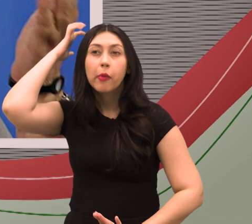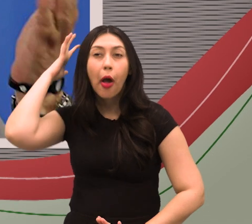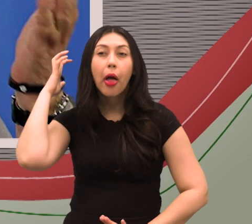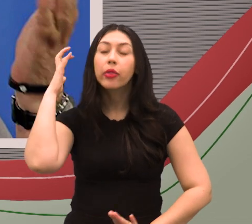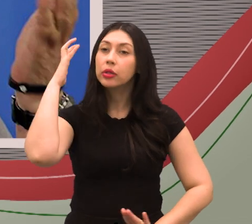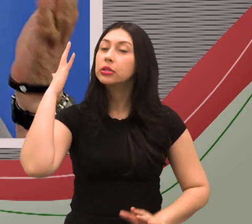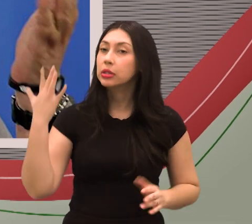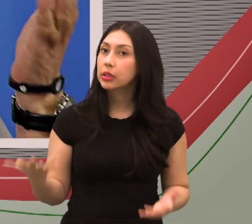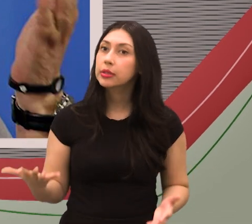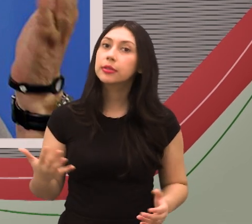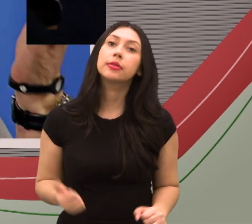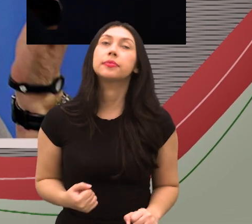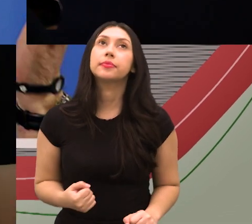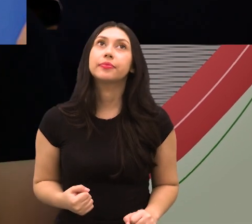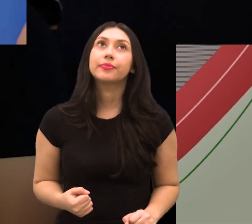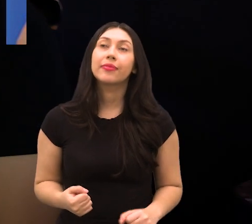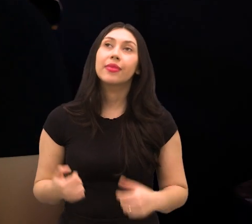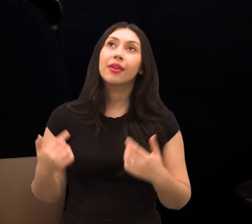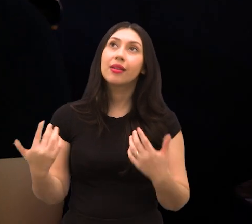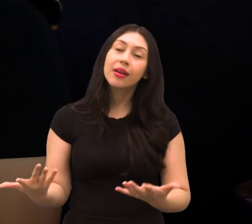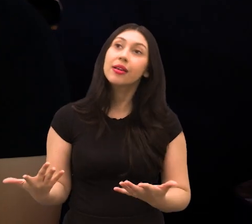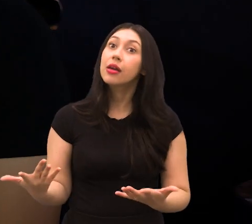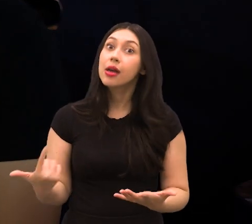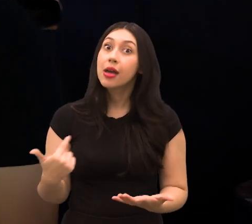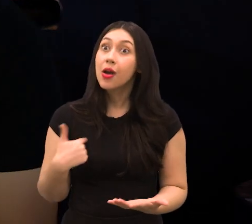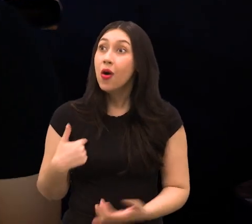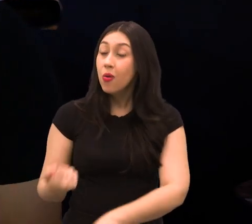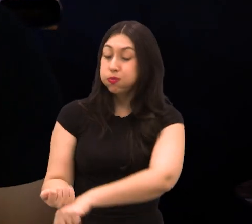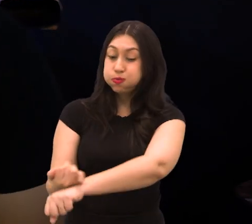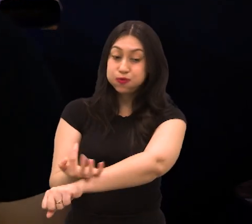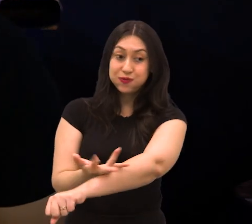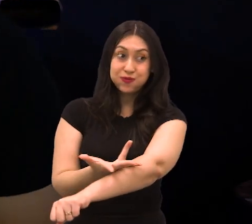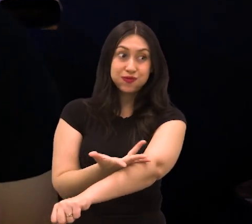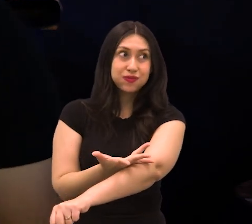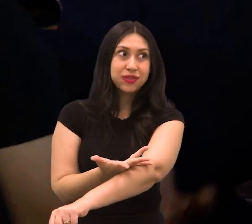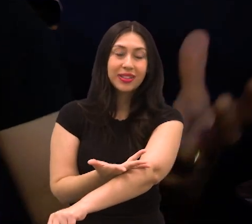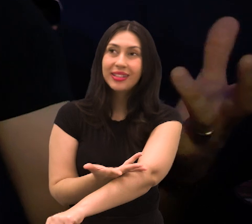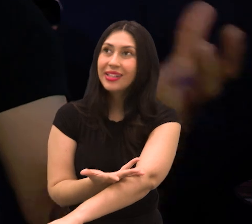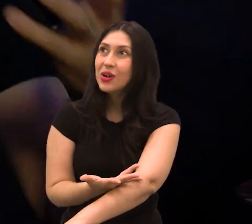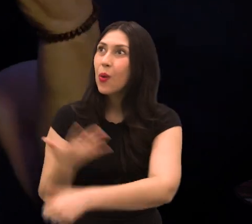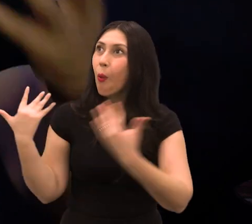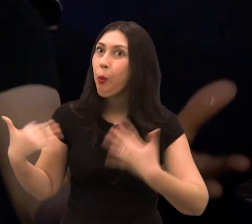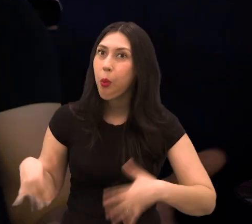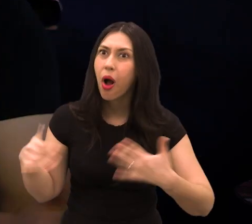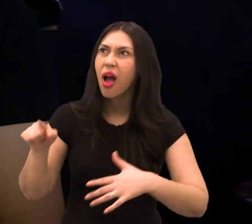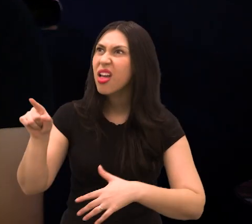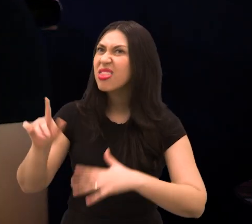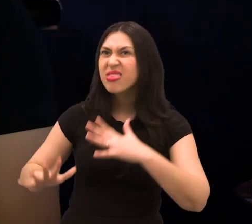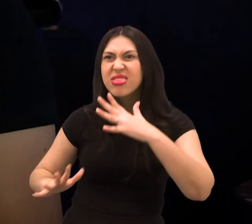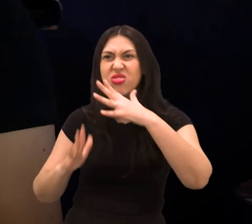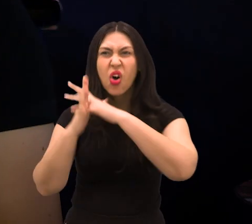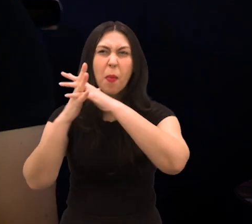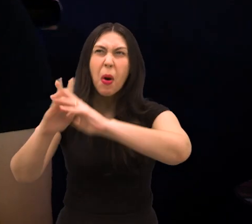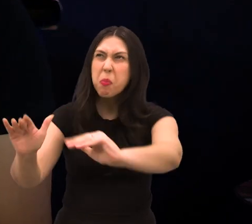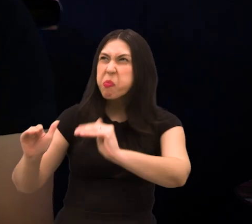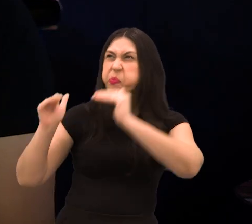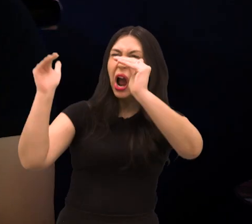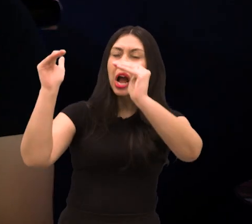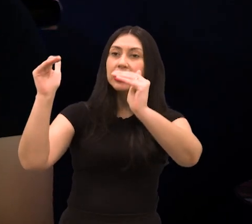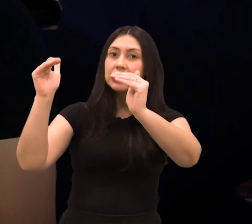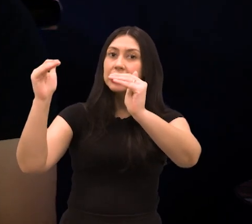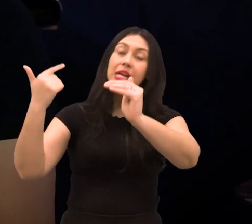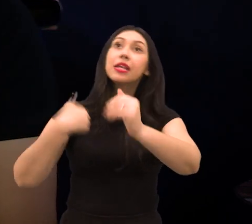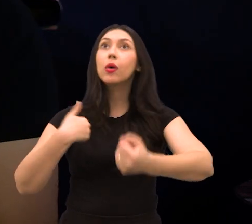e tantos outros artistas nacionais que a gente conhece. Aí eu fiquei tão emocionado, assim, então eu quero o papa da produção, né? E aí